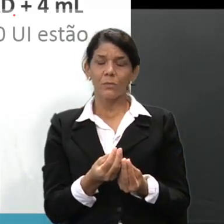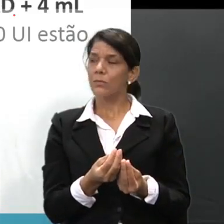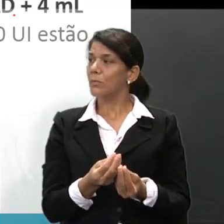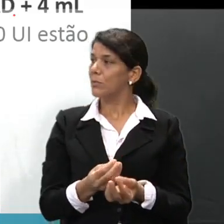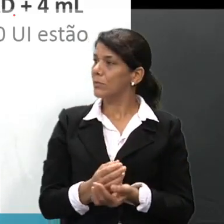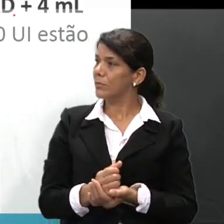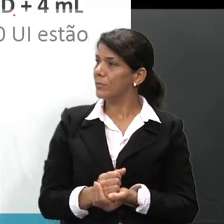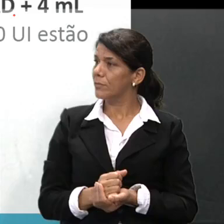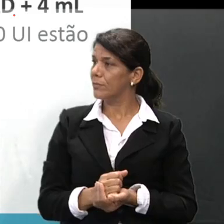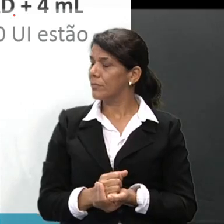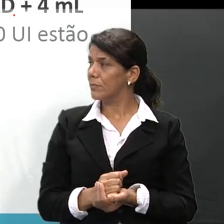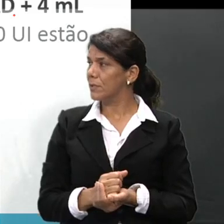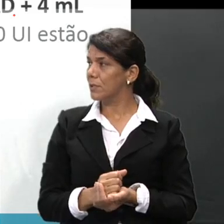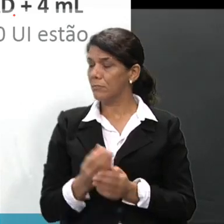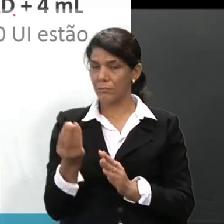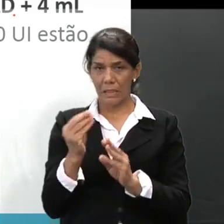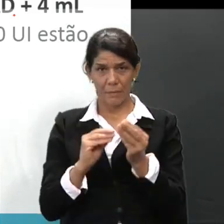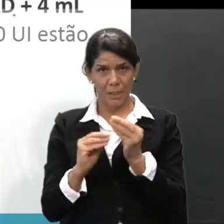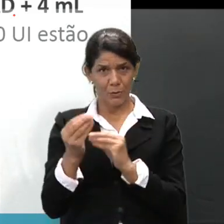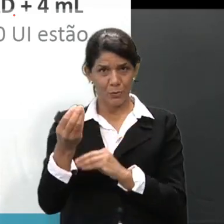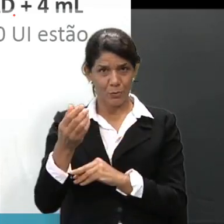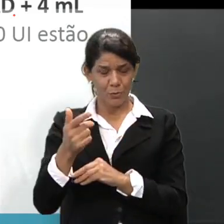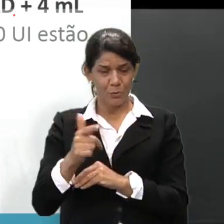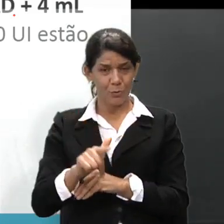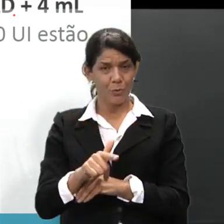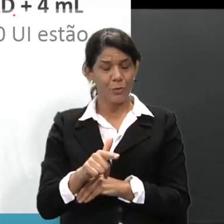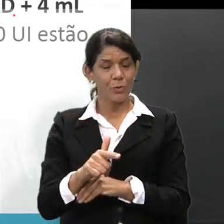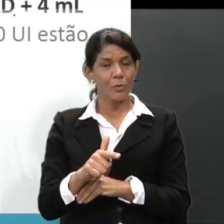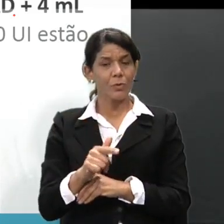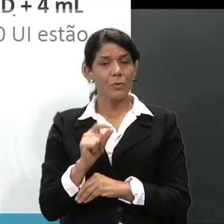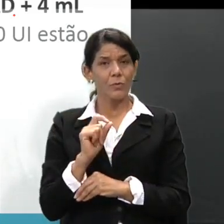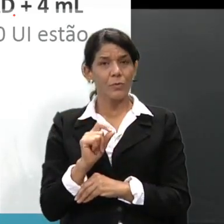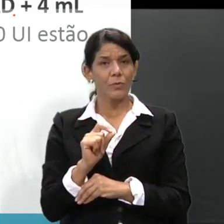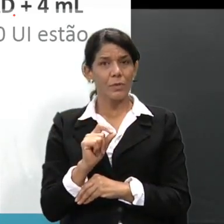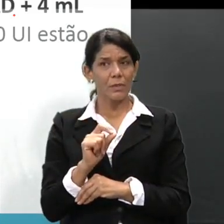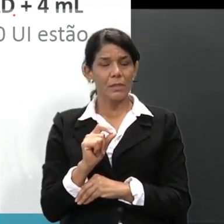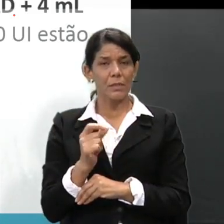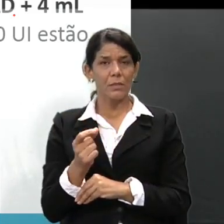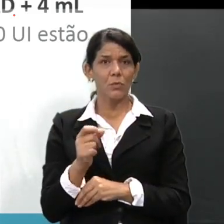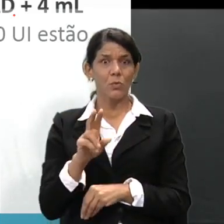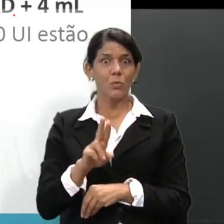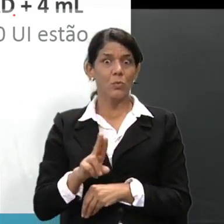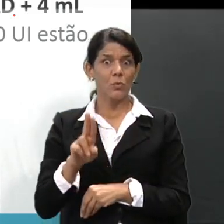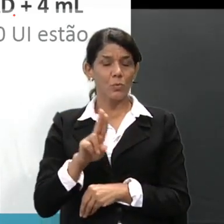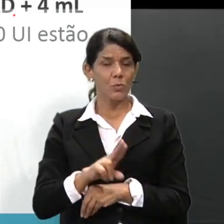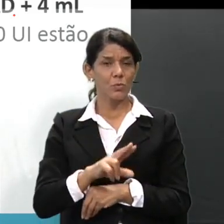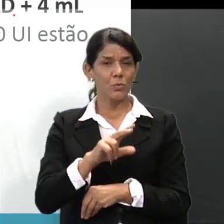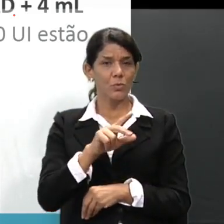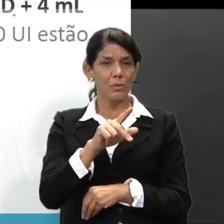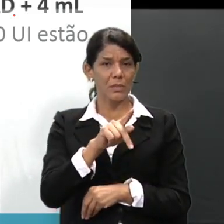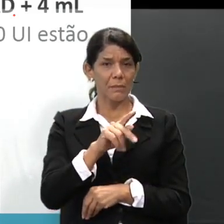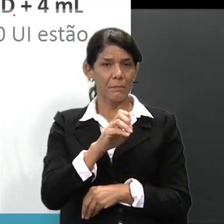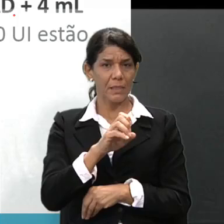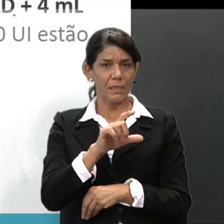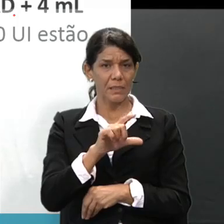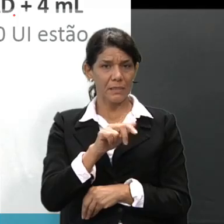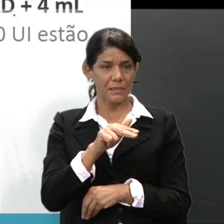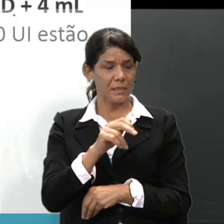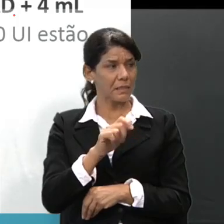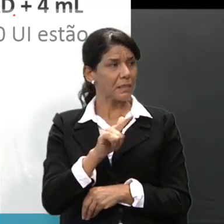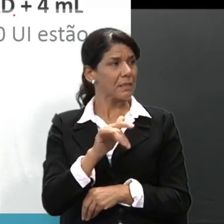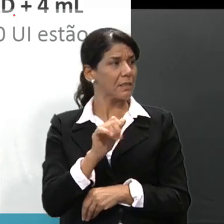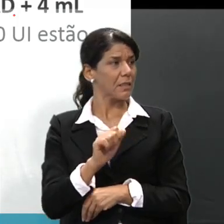aqui esquematizando novamente a questão do uso da penicilina,